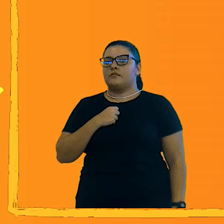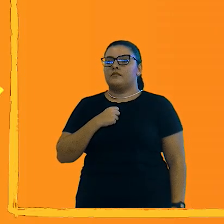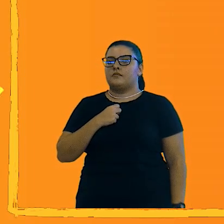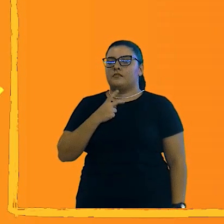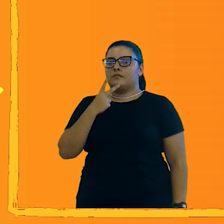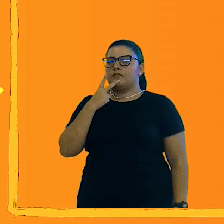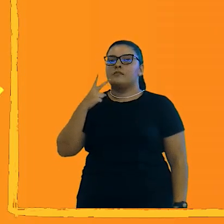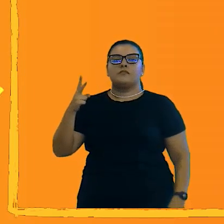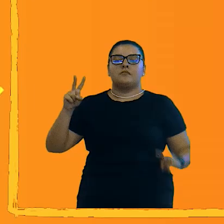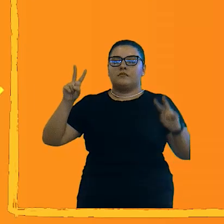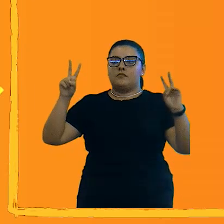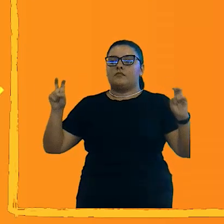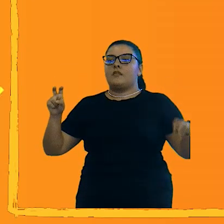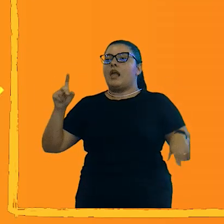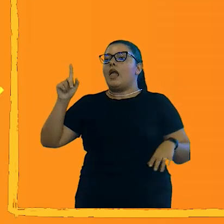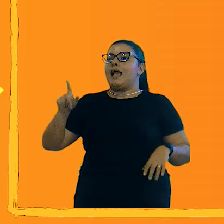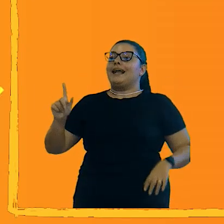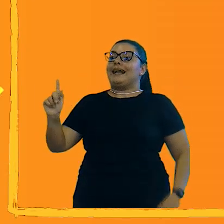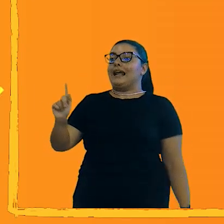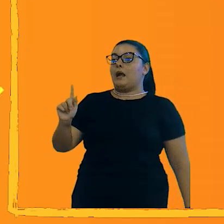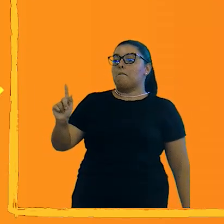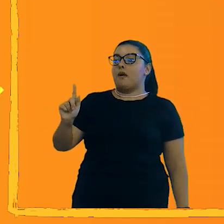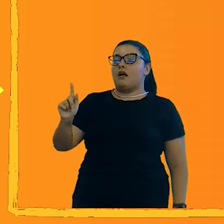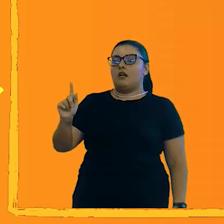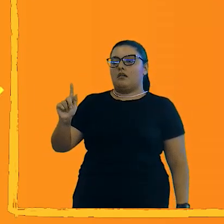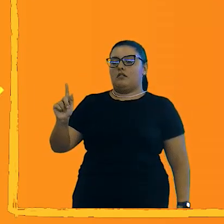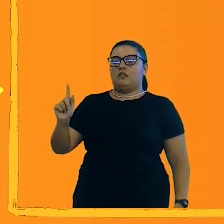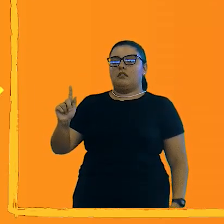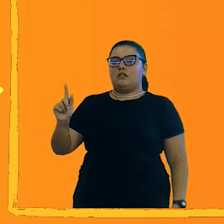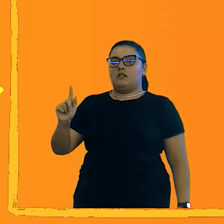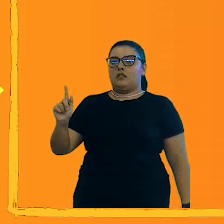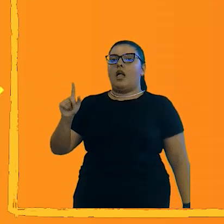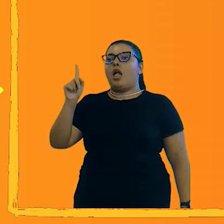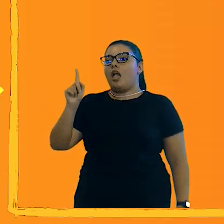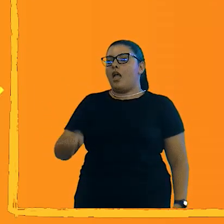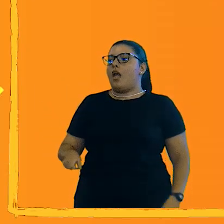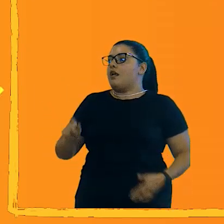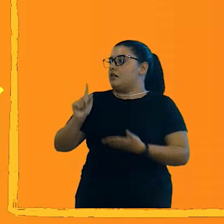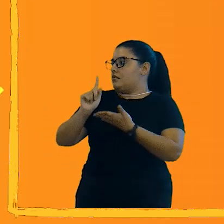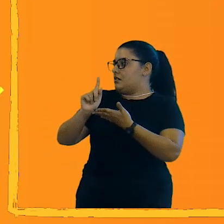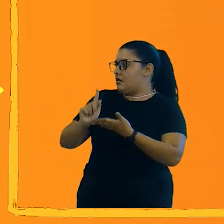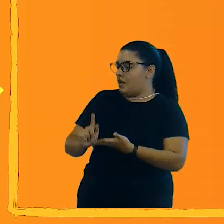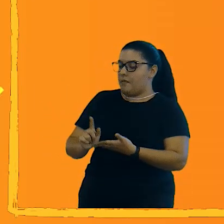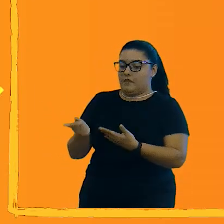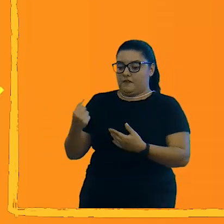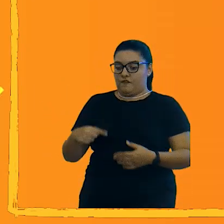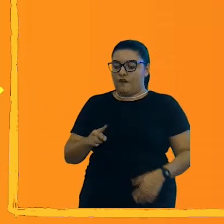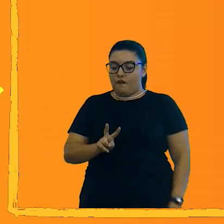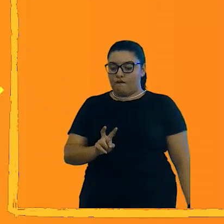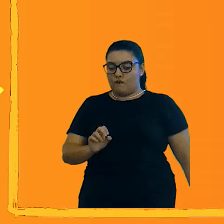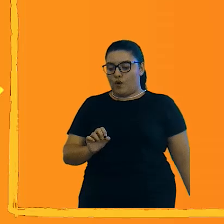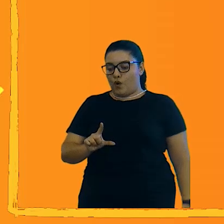fala grama Qual é a unidade padrão de